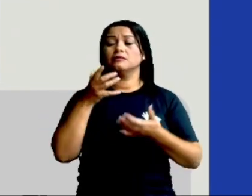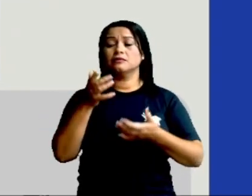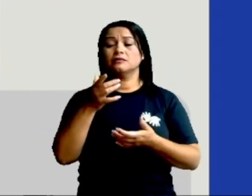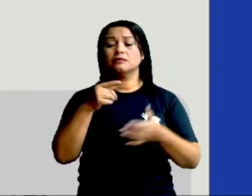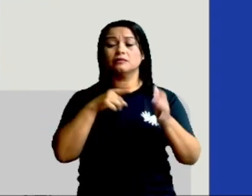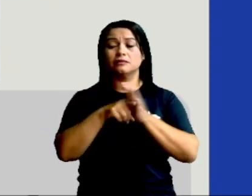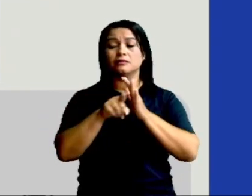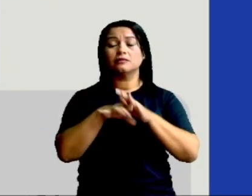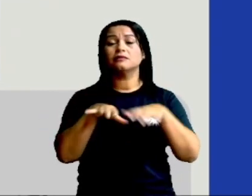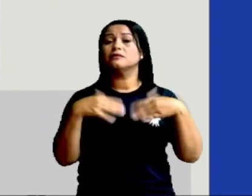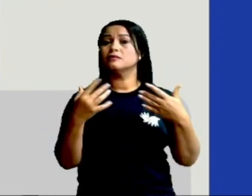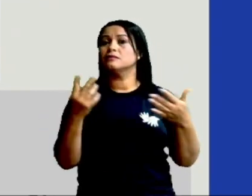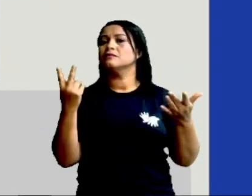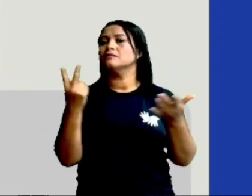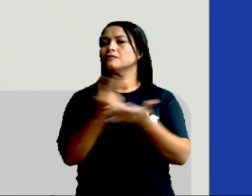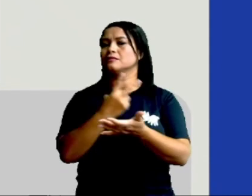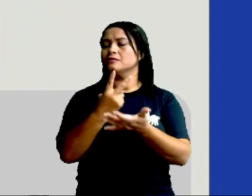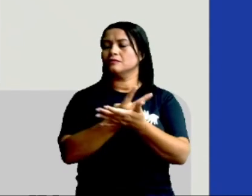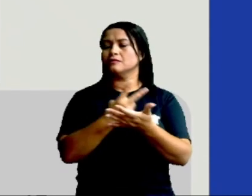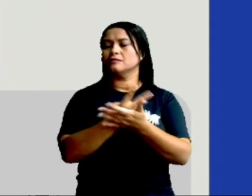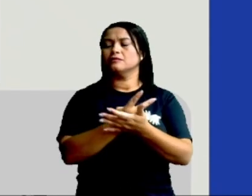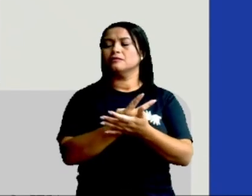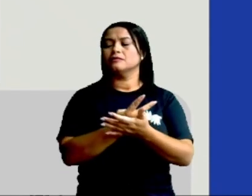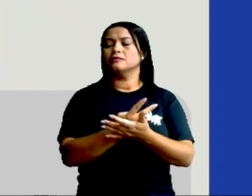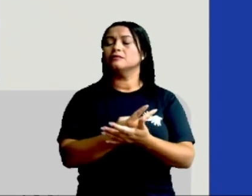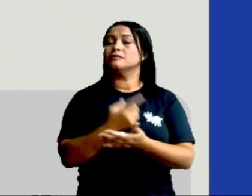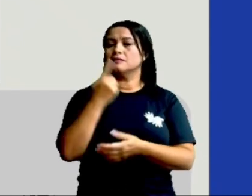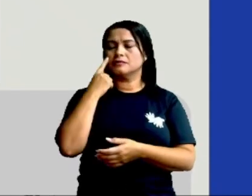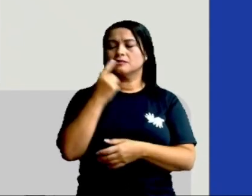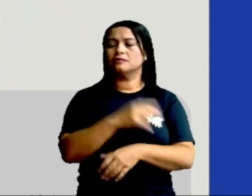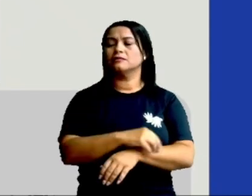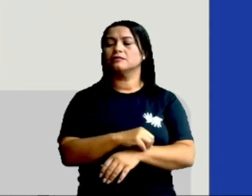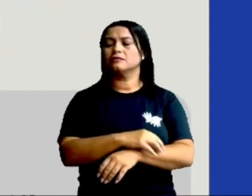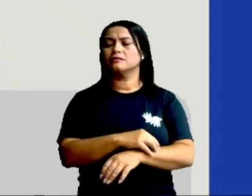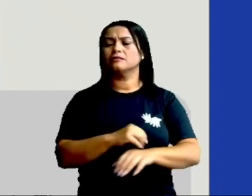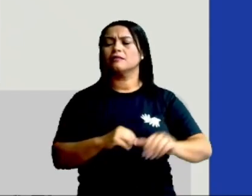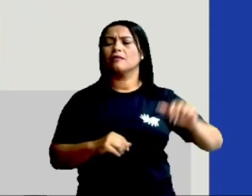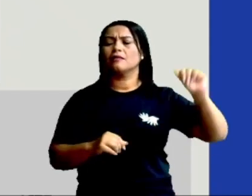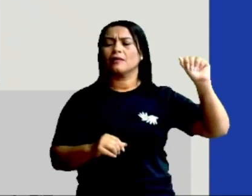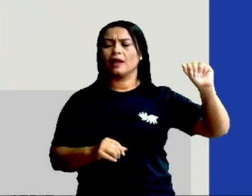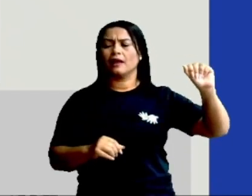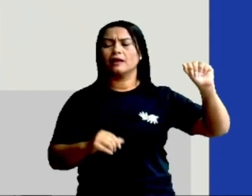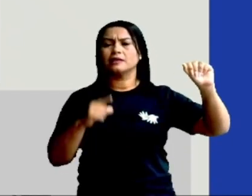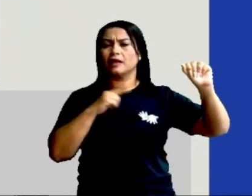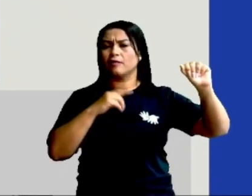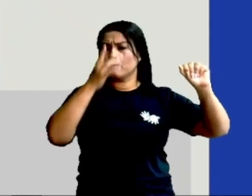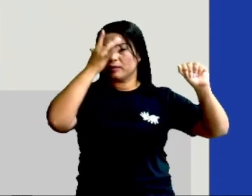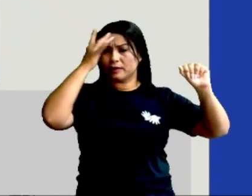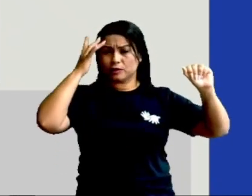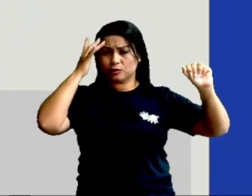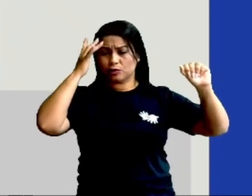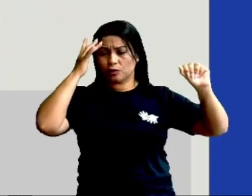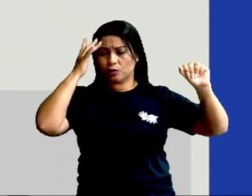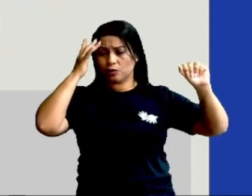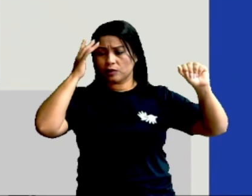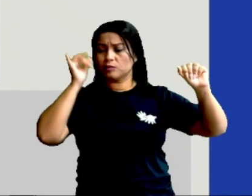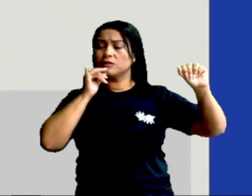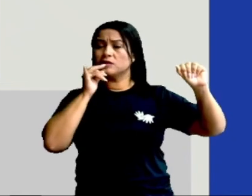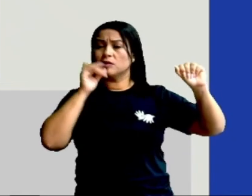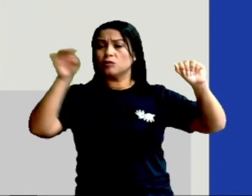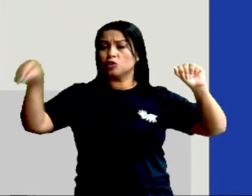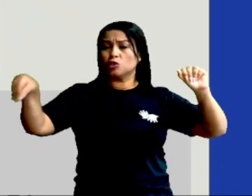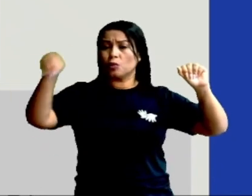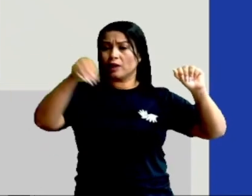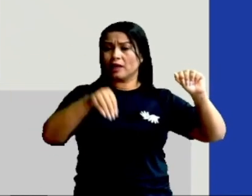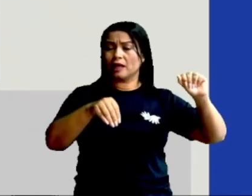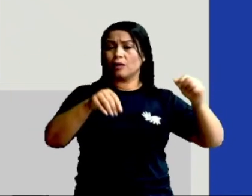eu quero saber qual é a alternativa errada é errado afirmar letra foi colonizada por imigrantes alemães italianos